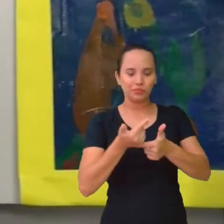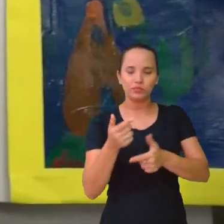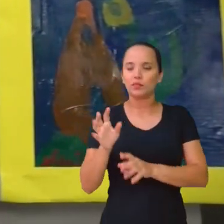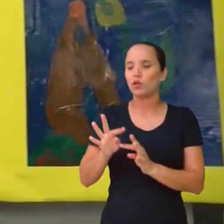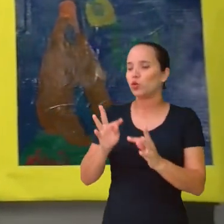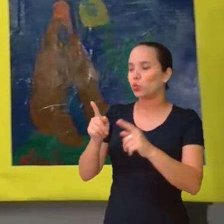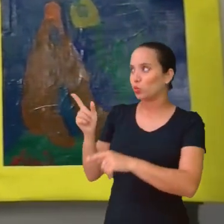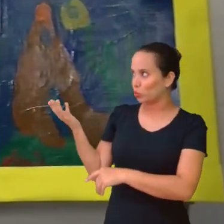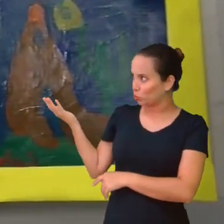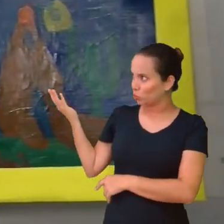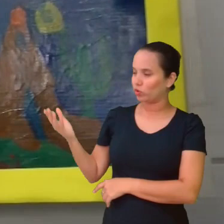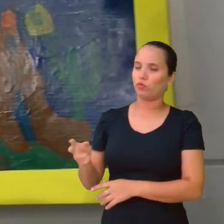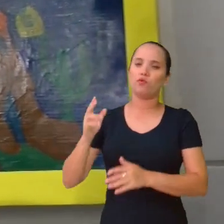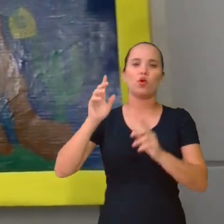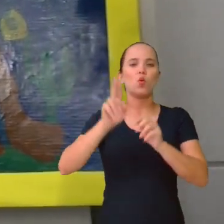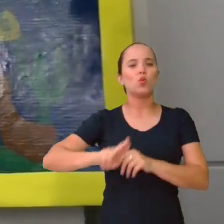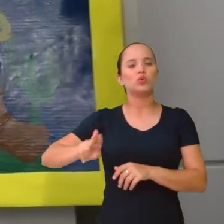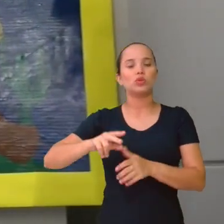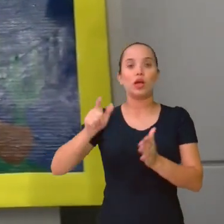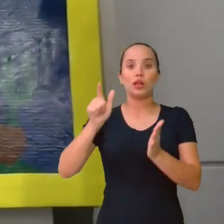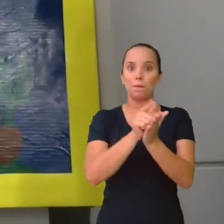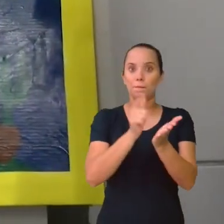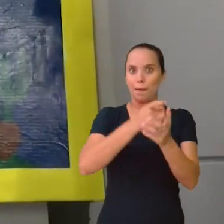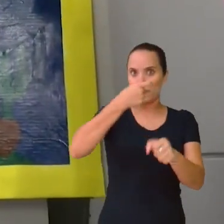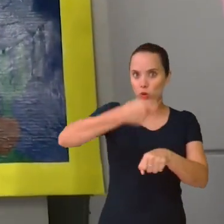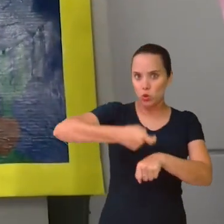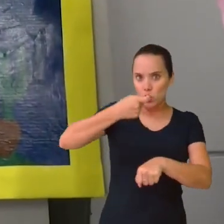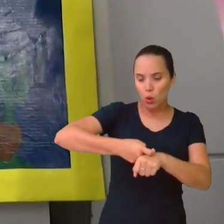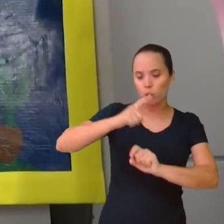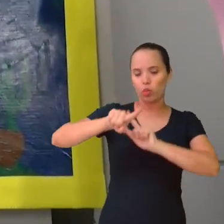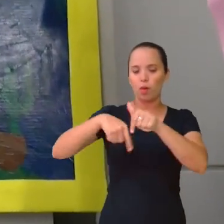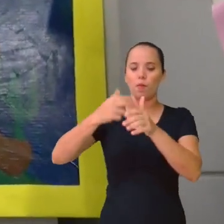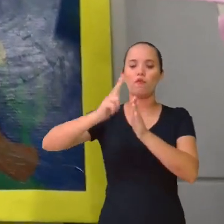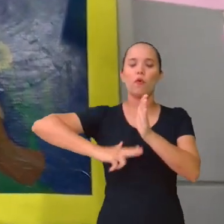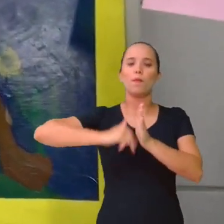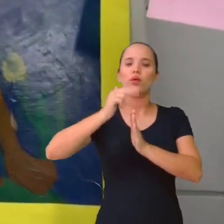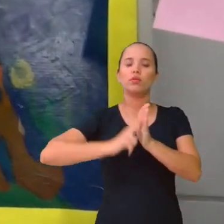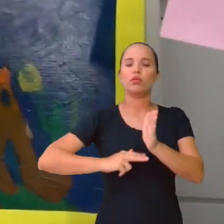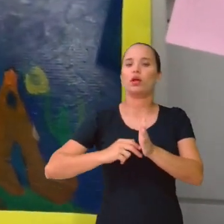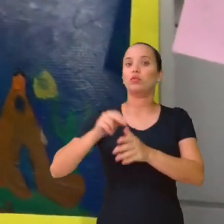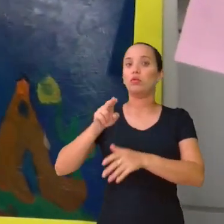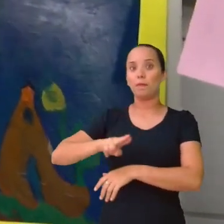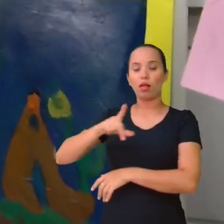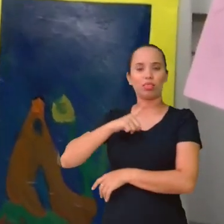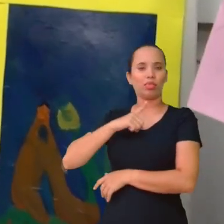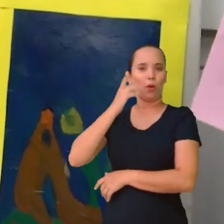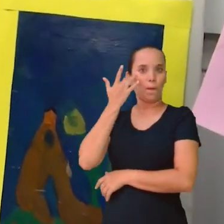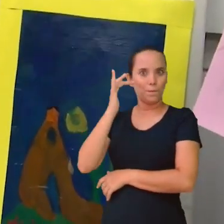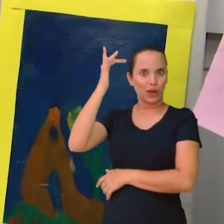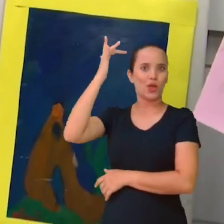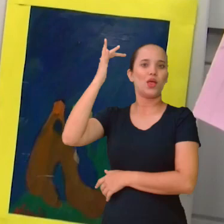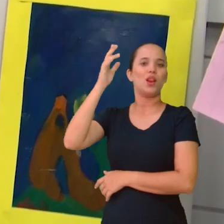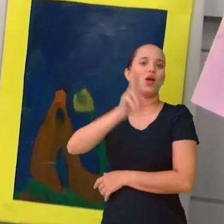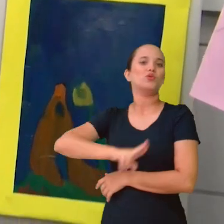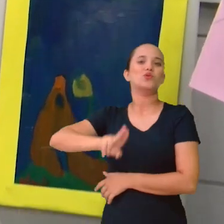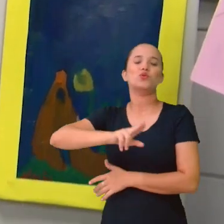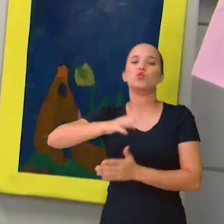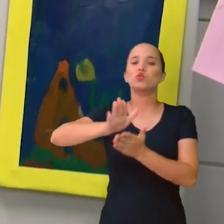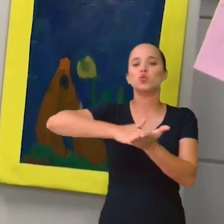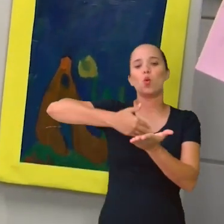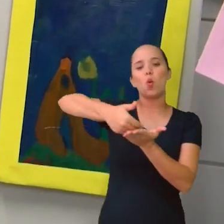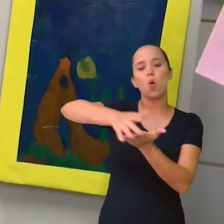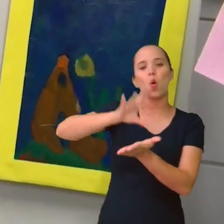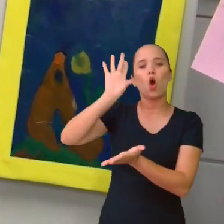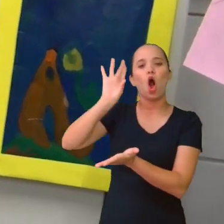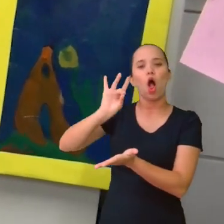papelão, depois foi pintado com tinta, e para dar esse brilho, é pintado com cola,